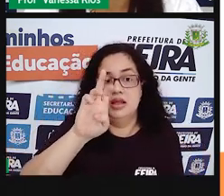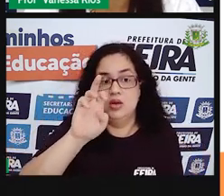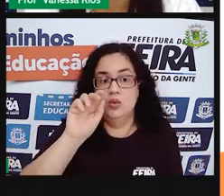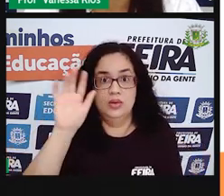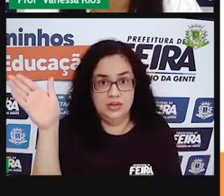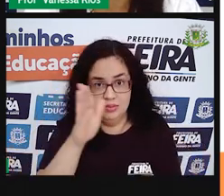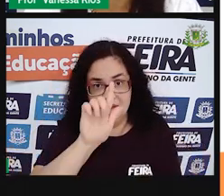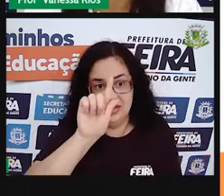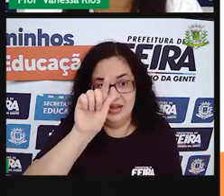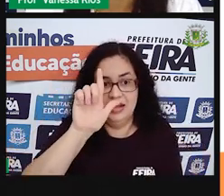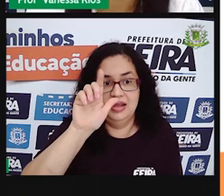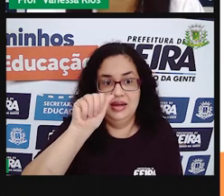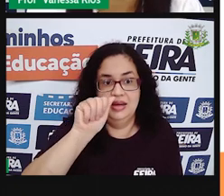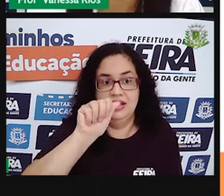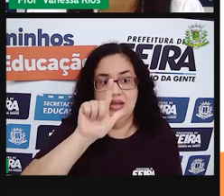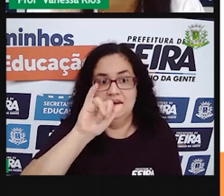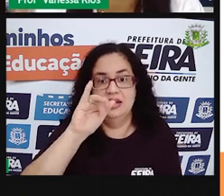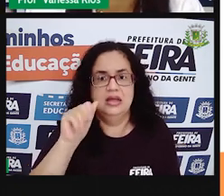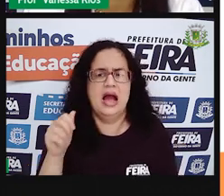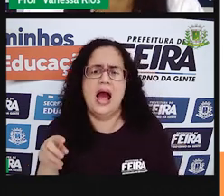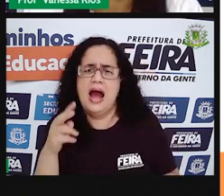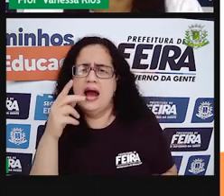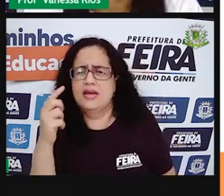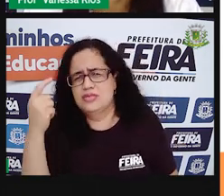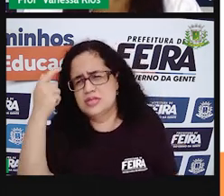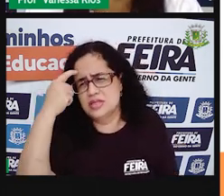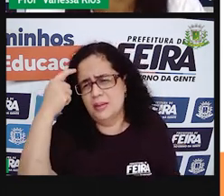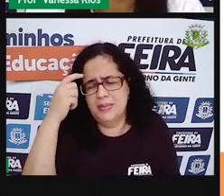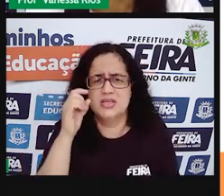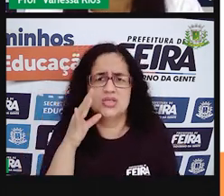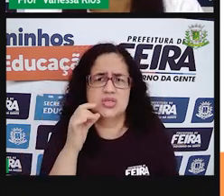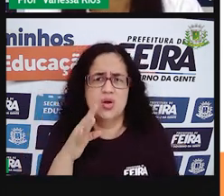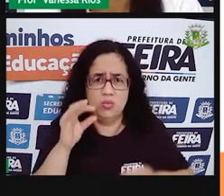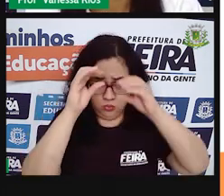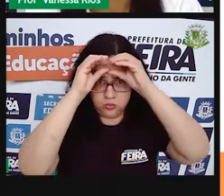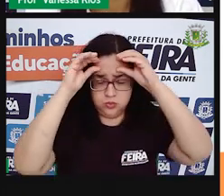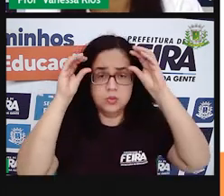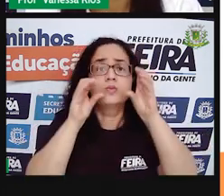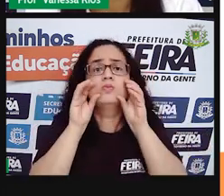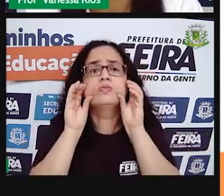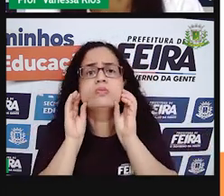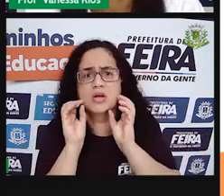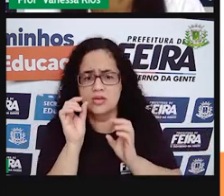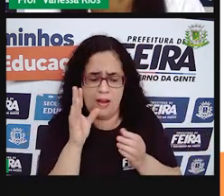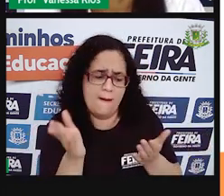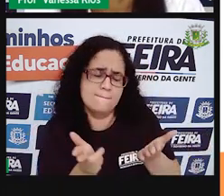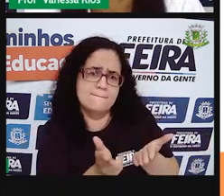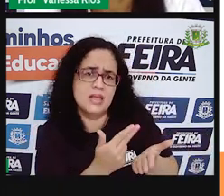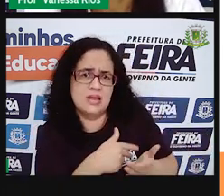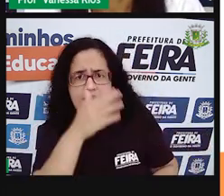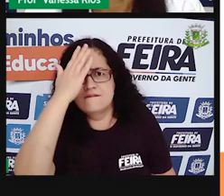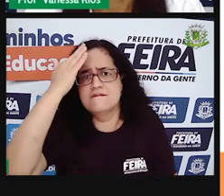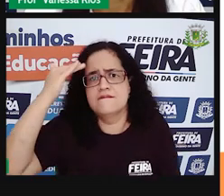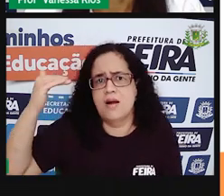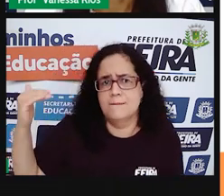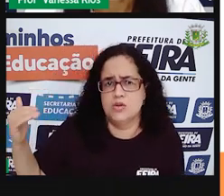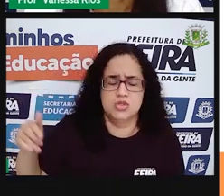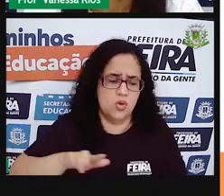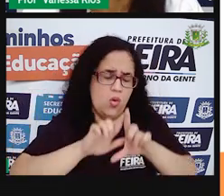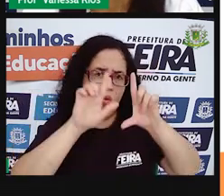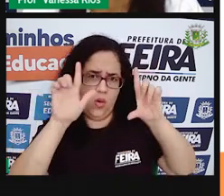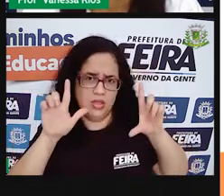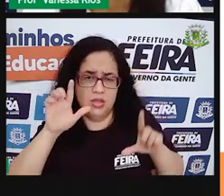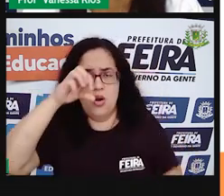Vinci só como sendo o pintor da famosa Mona Lisa, mas Leonardo da Vinci foi assim, um